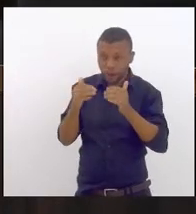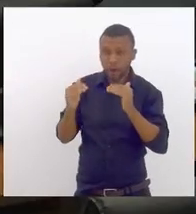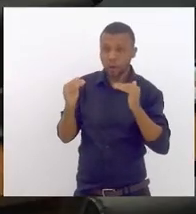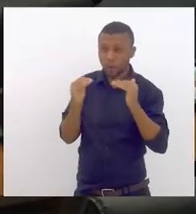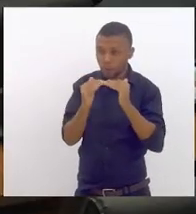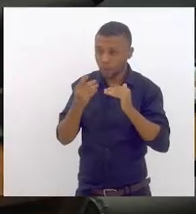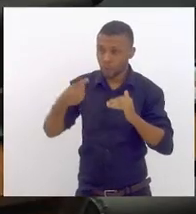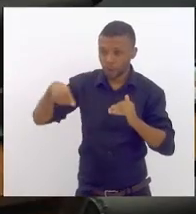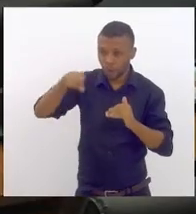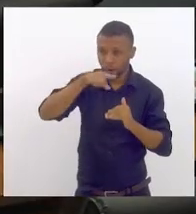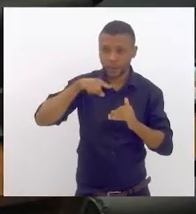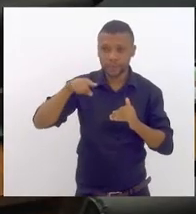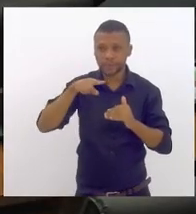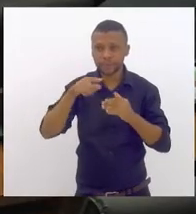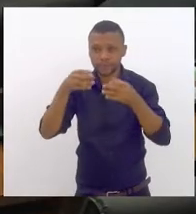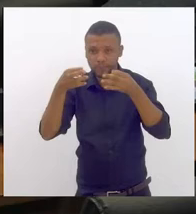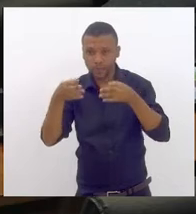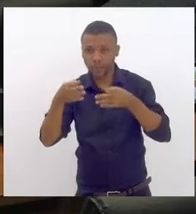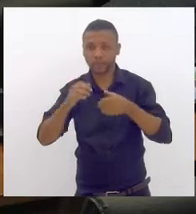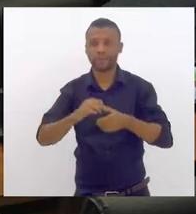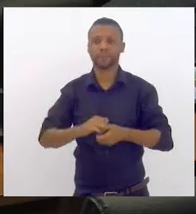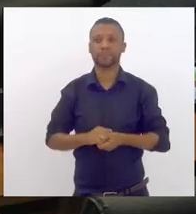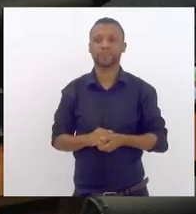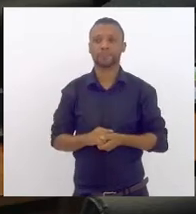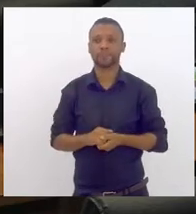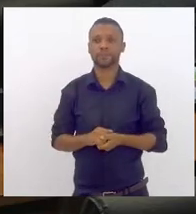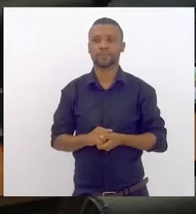concorda? O plenário é soberano.